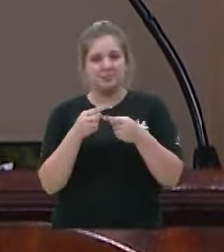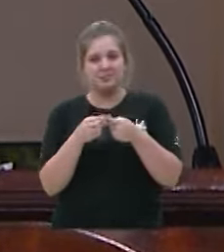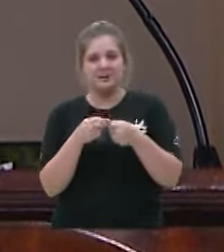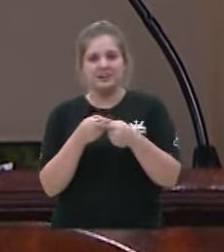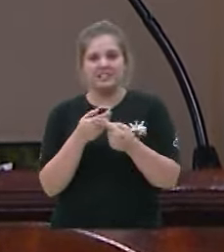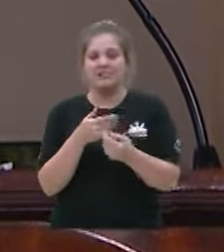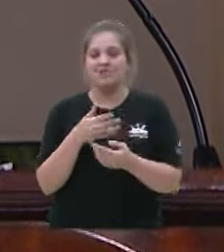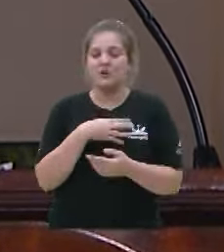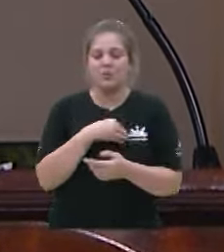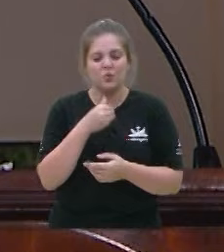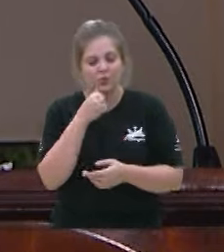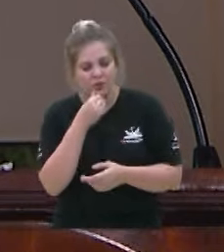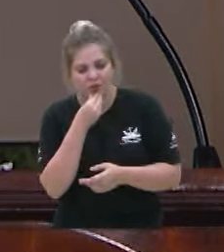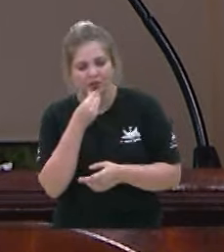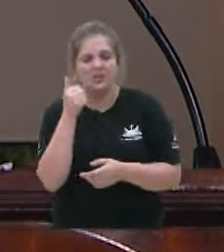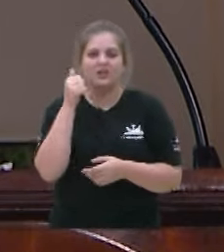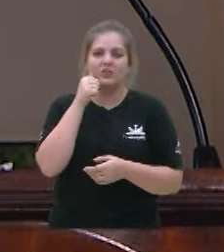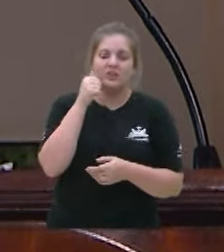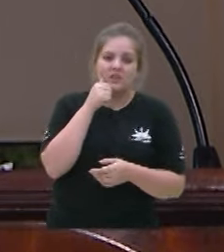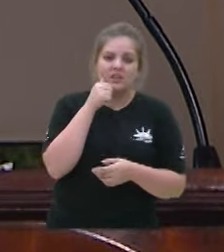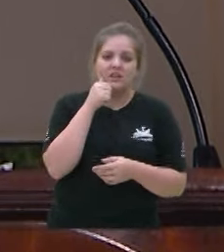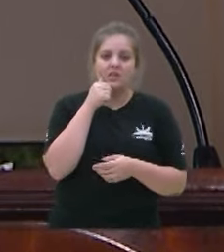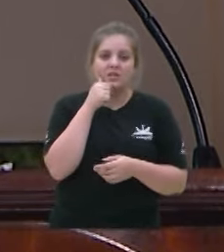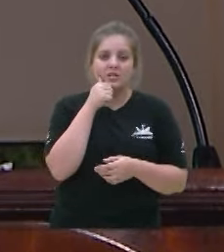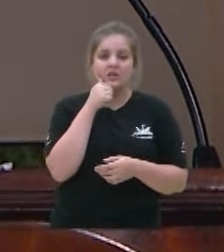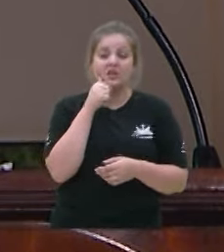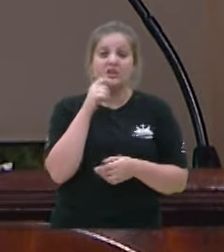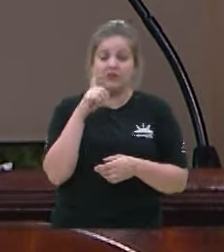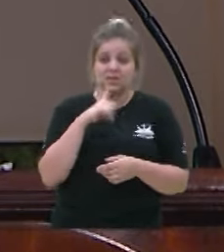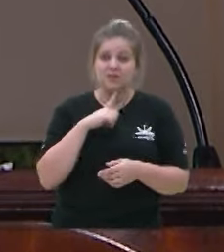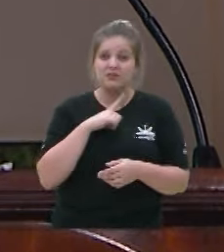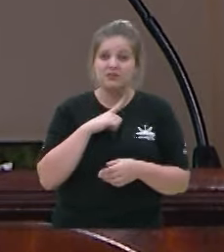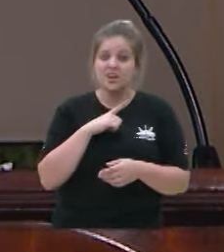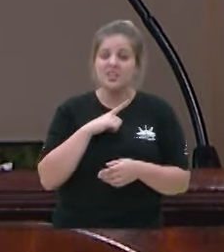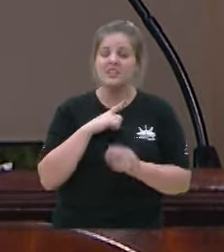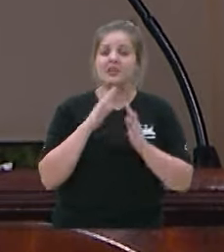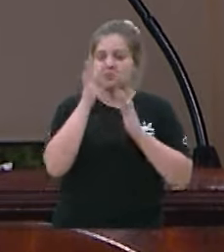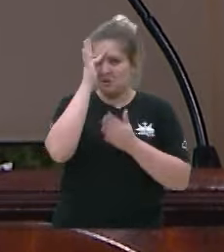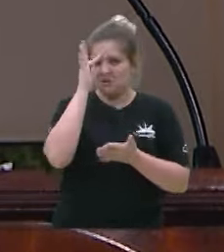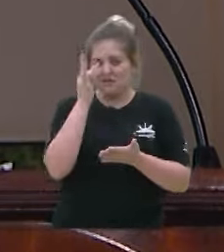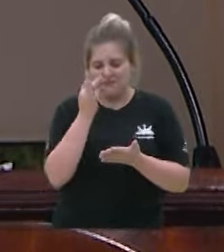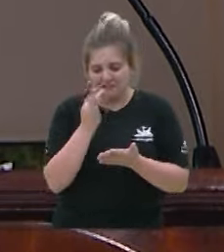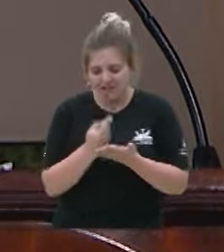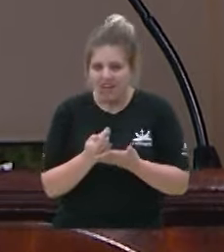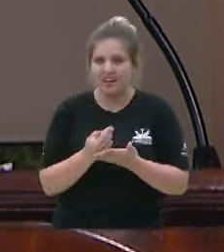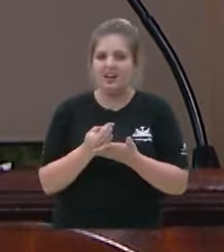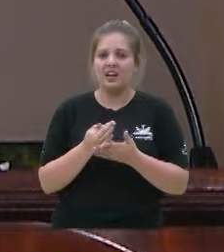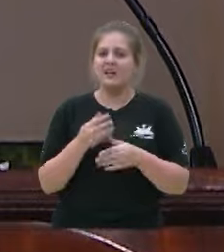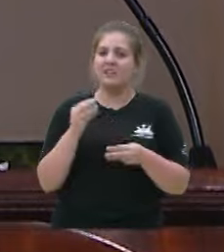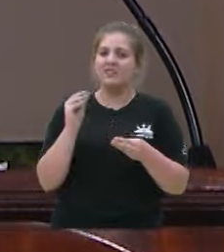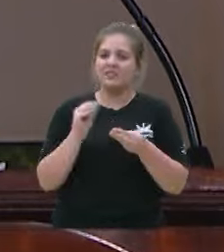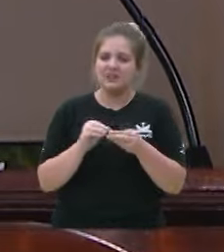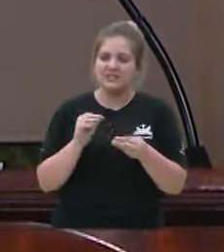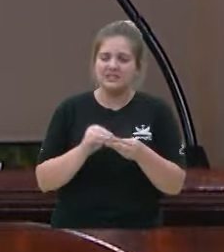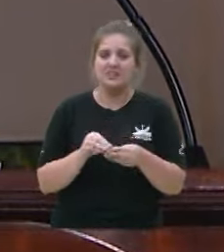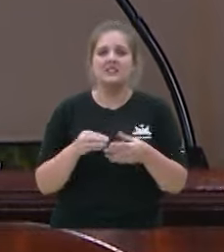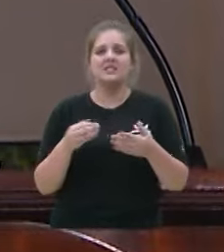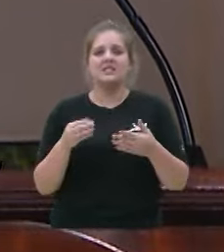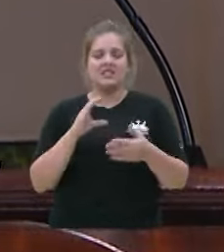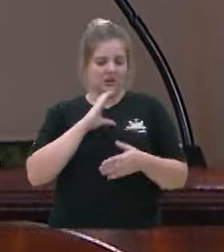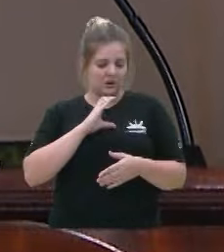ela tivesse uma religião exercitasse a fé e praticasse